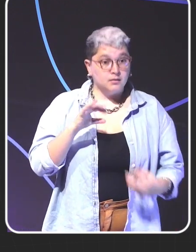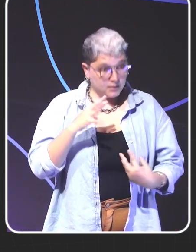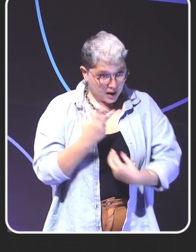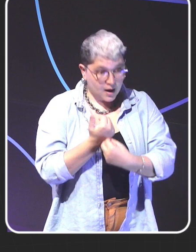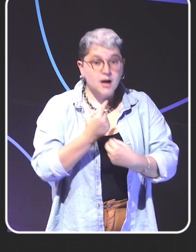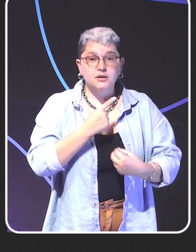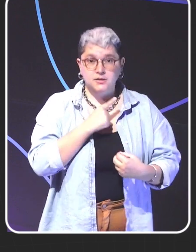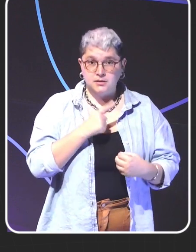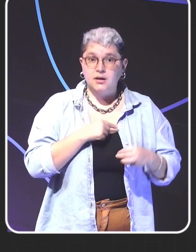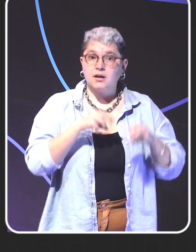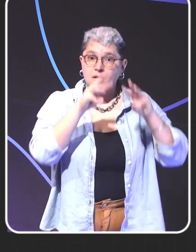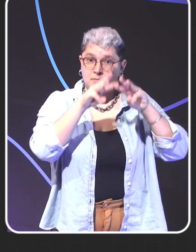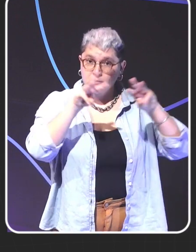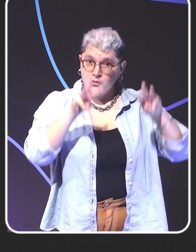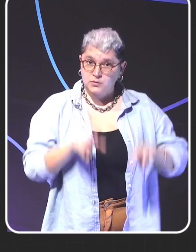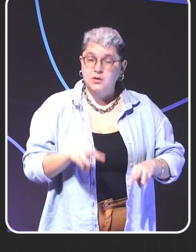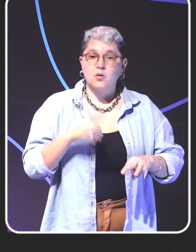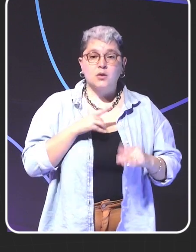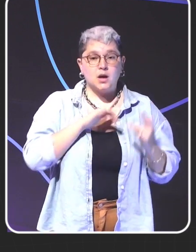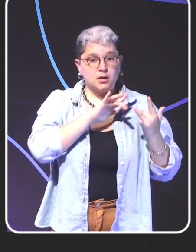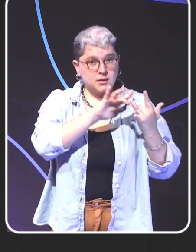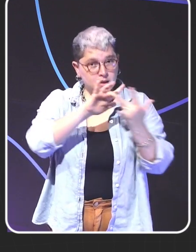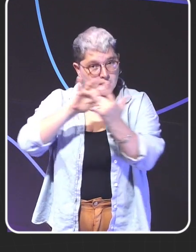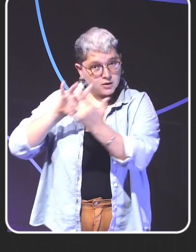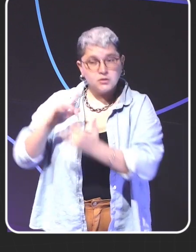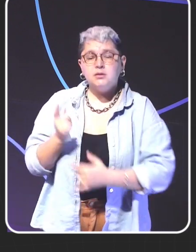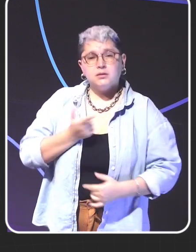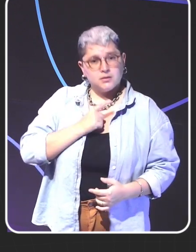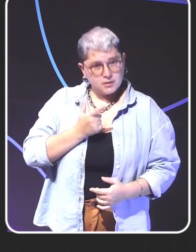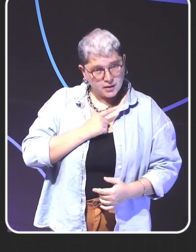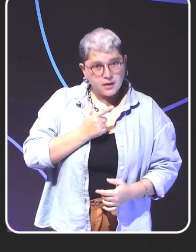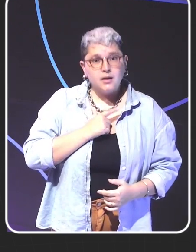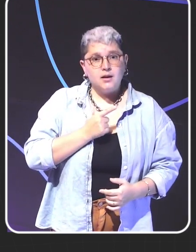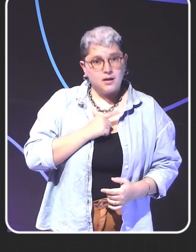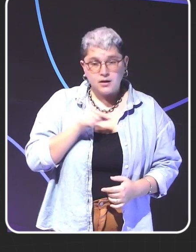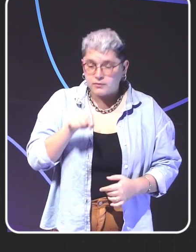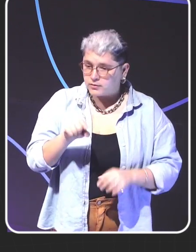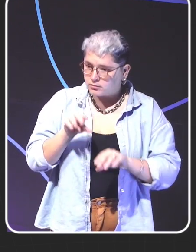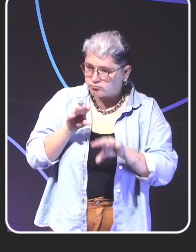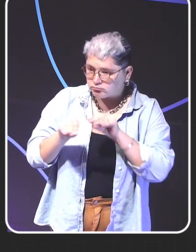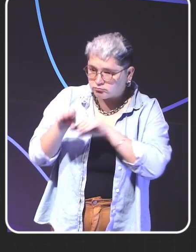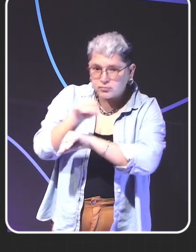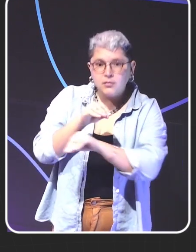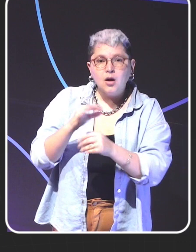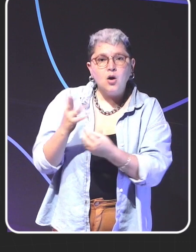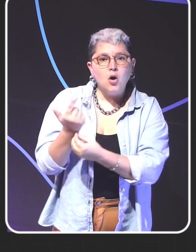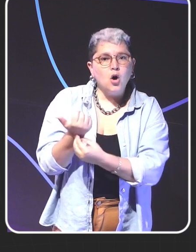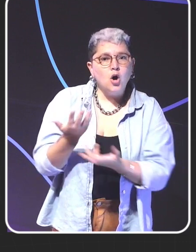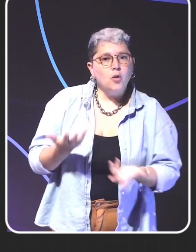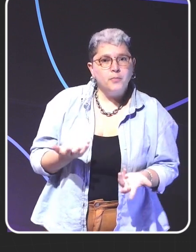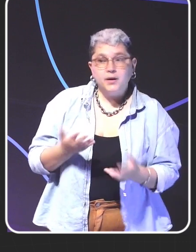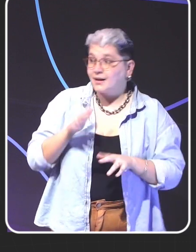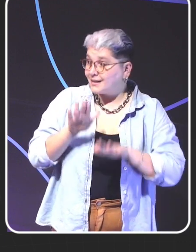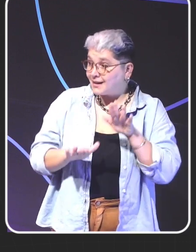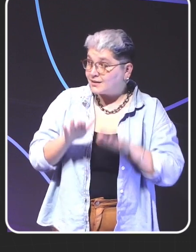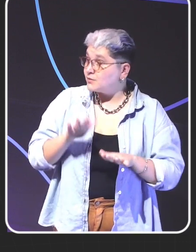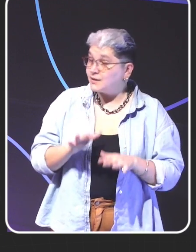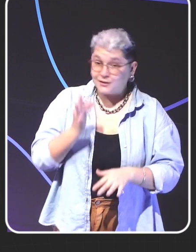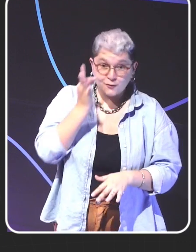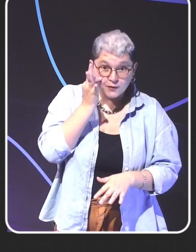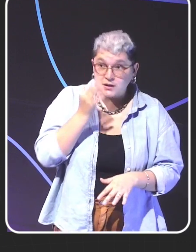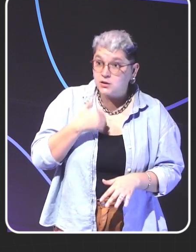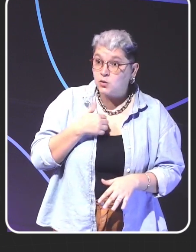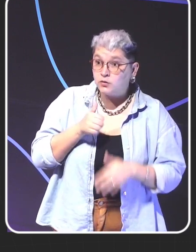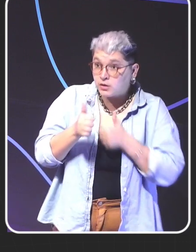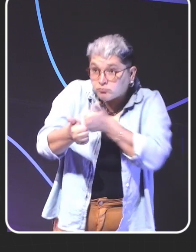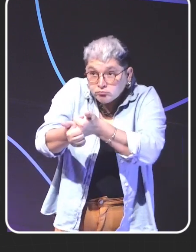vários museus que já estão interativos, que você consegue ter um manuseio de obras que você não conseguiria nem chegar tão perto. Em